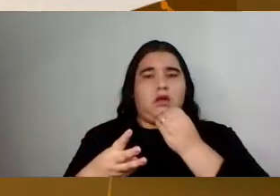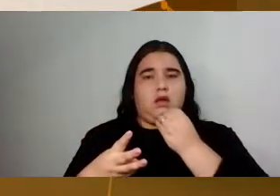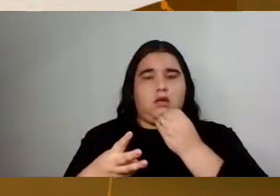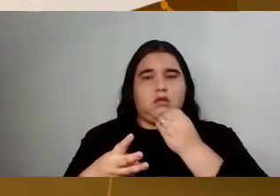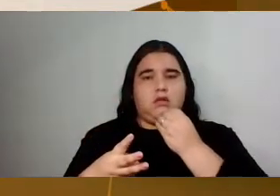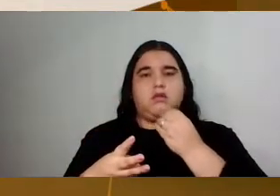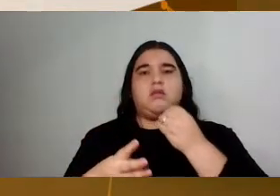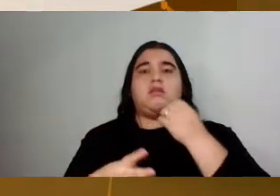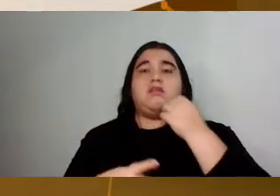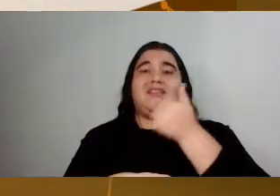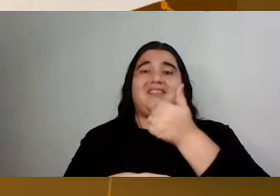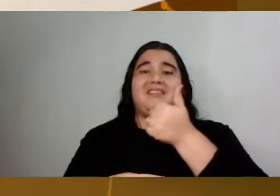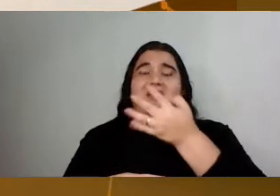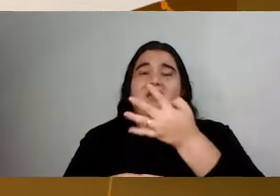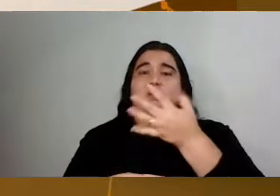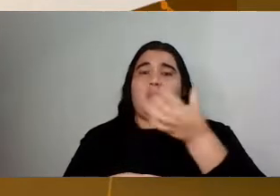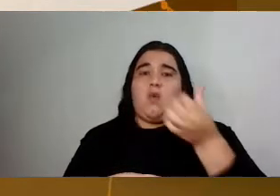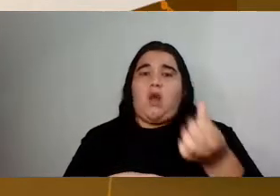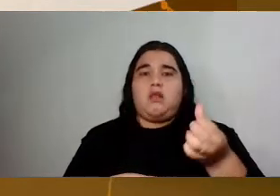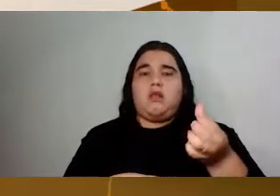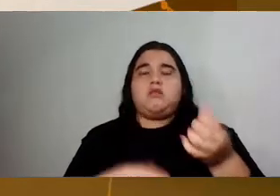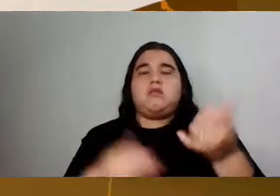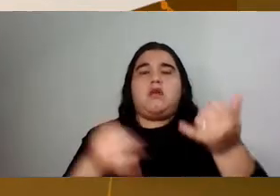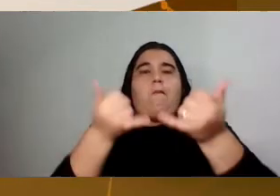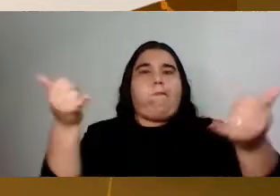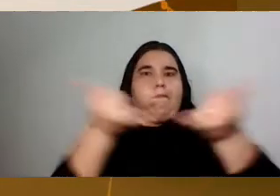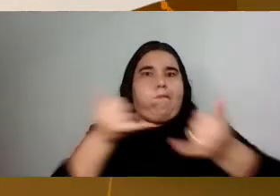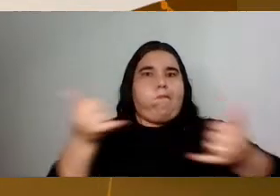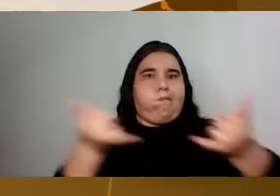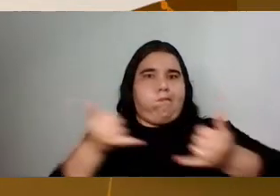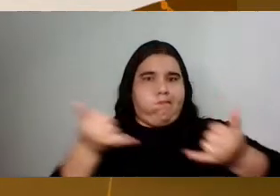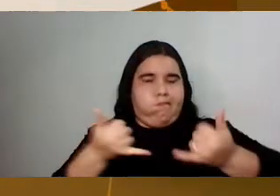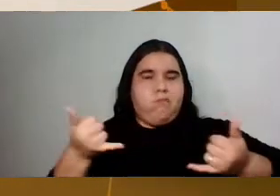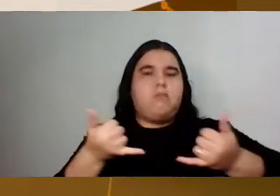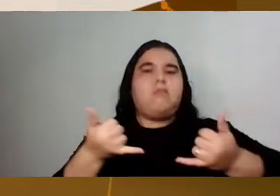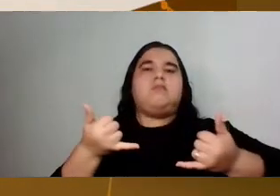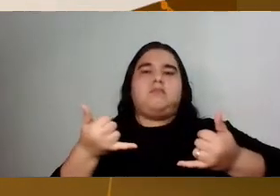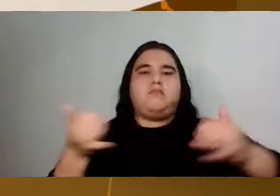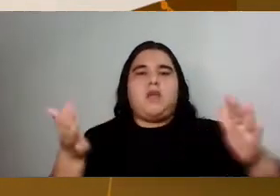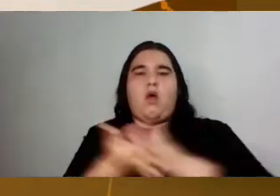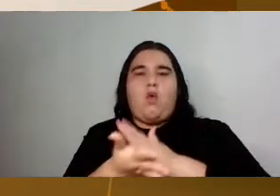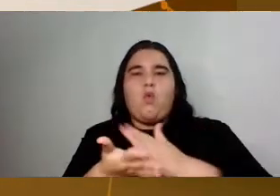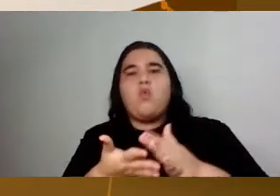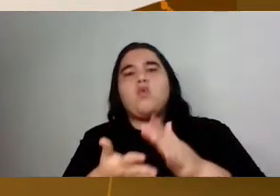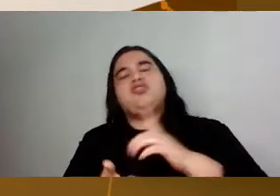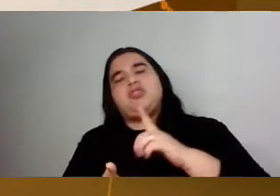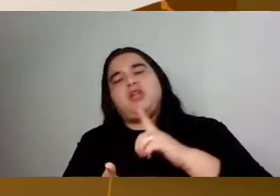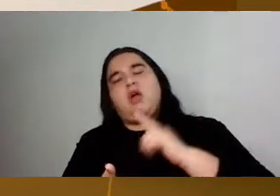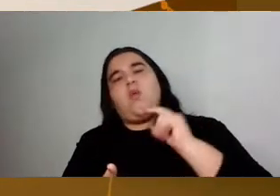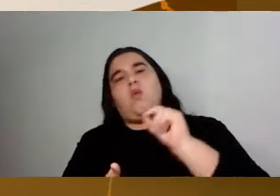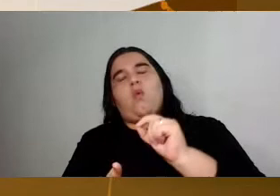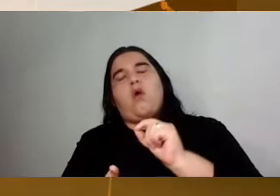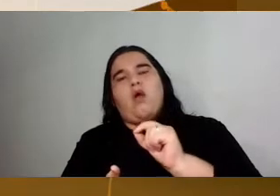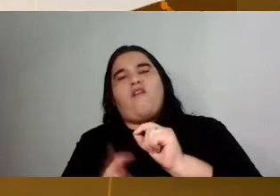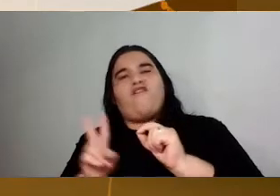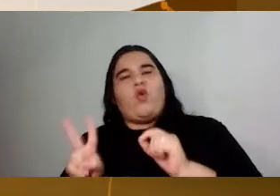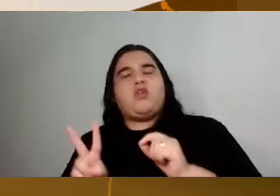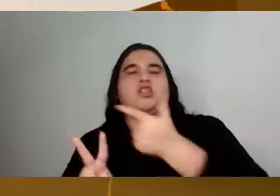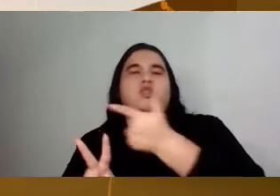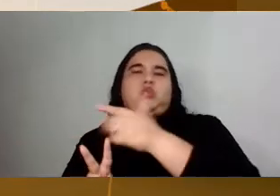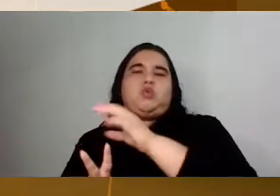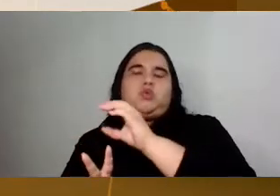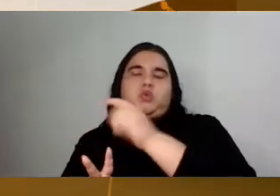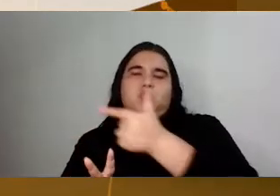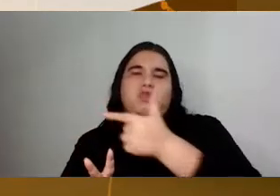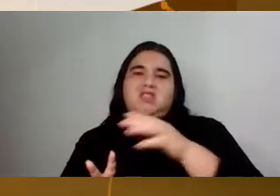146 subestações. E algumas delas têm tensões de serviço auxiliar de 220, outras de 380, outras de 440.